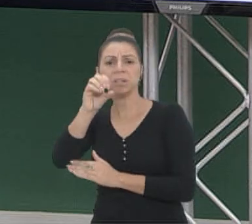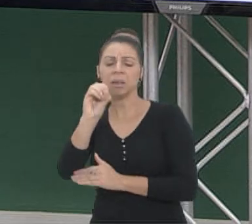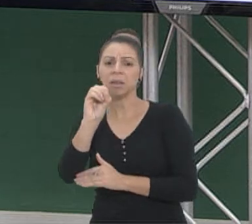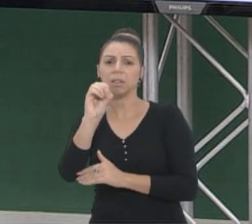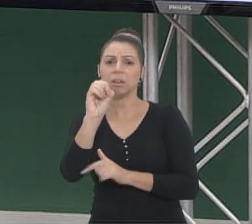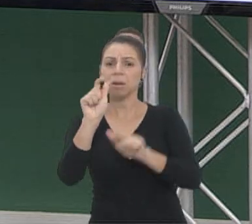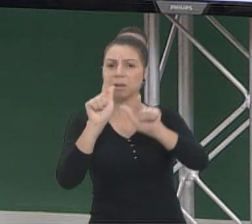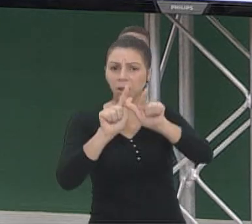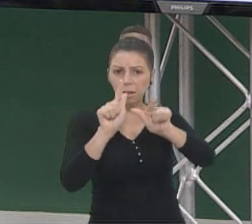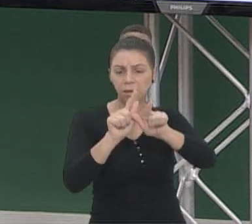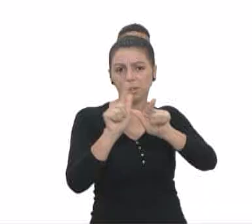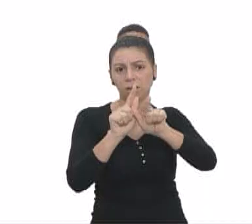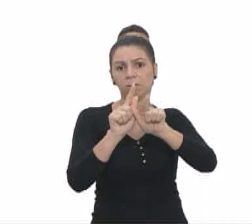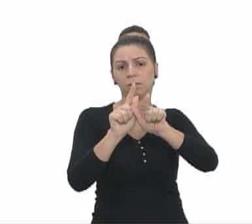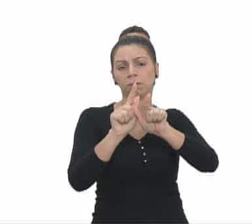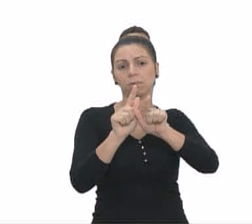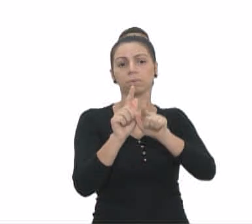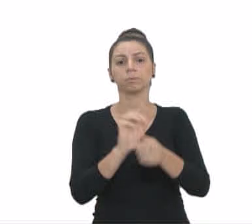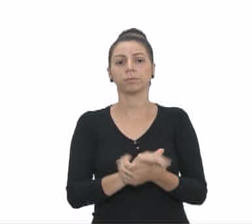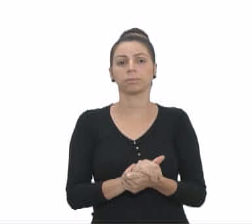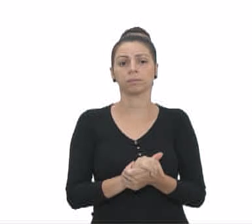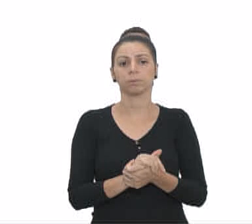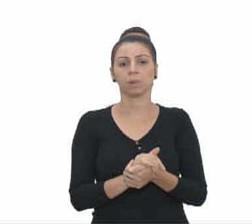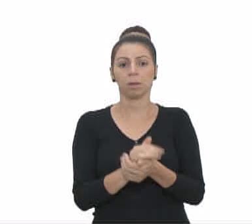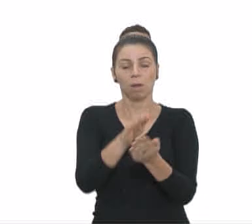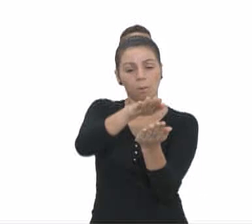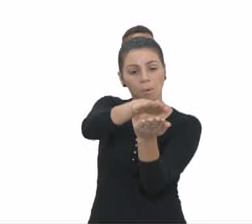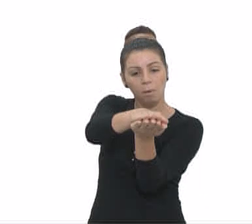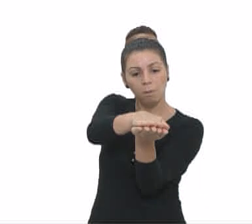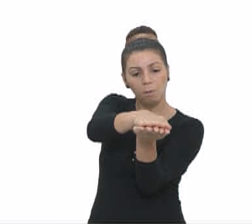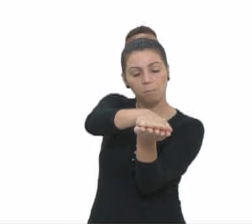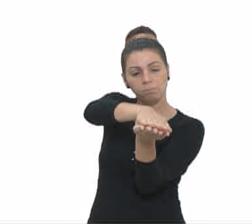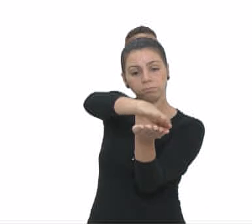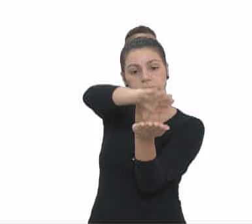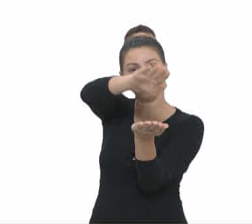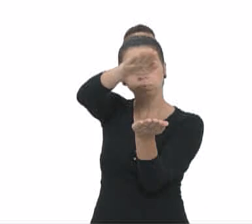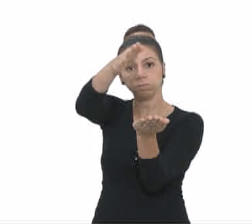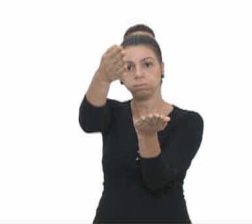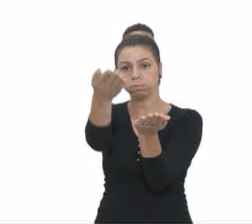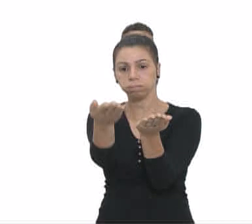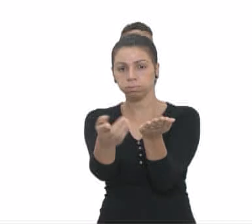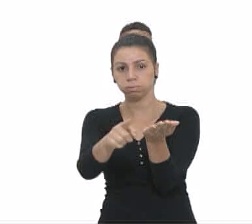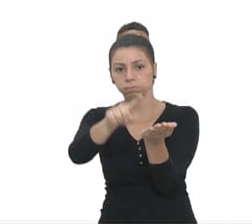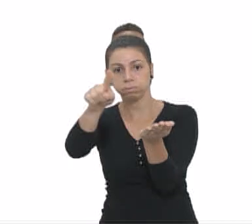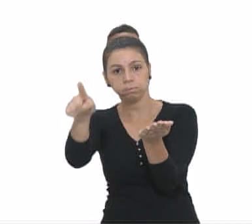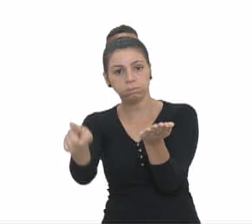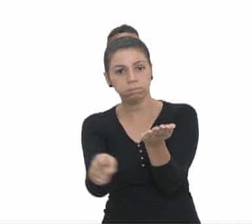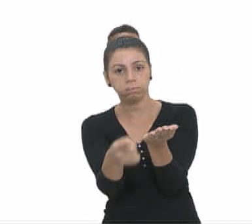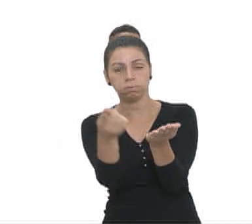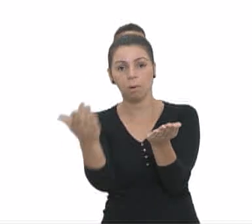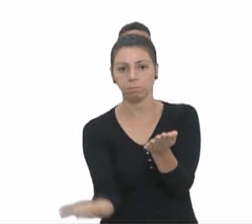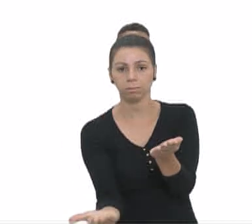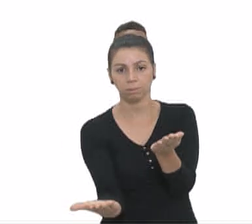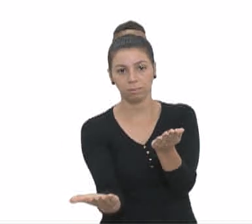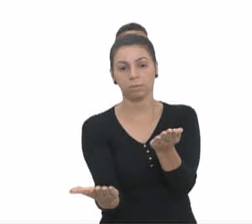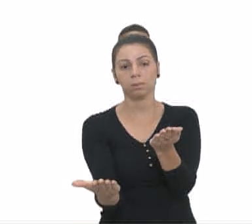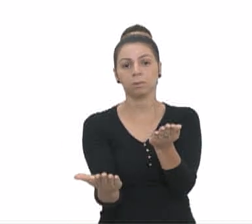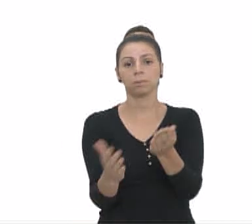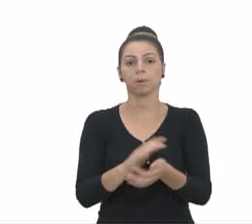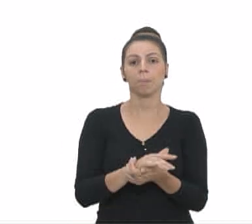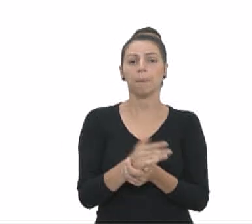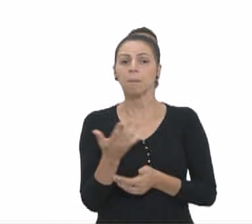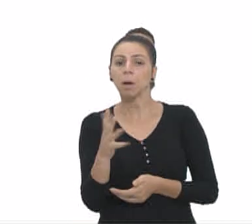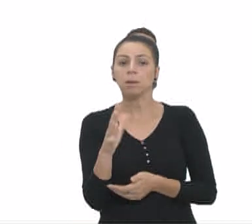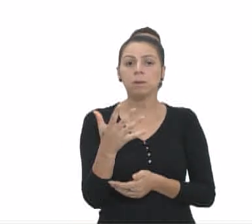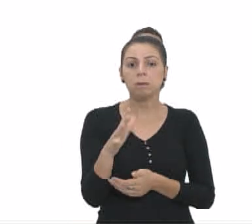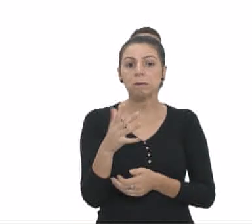graus, voltando a face amanteigada para cima. Veja, mas no final dos 80 centímetros da viagem,